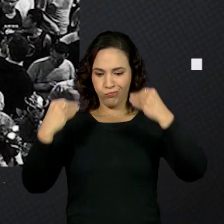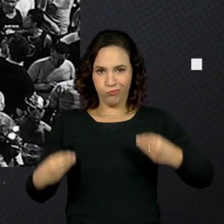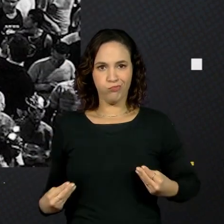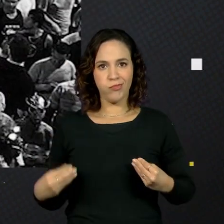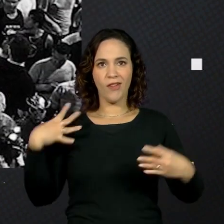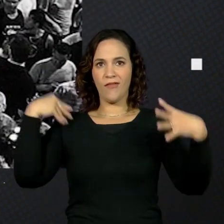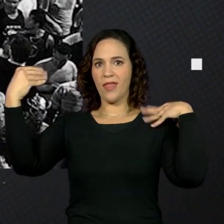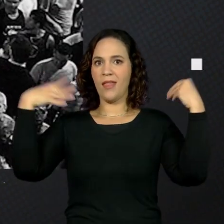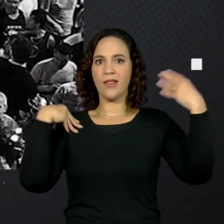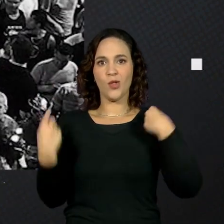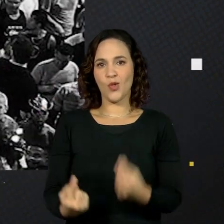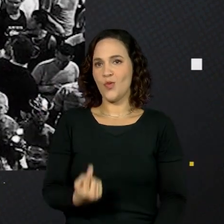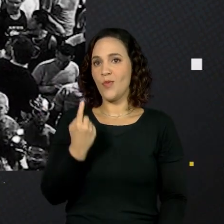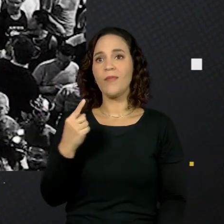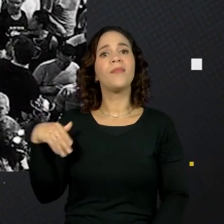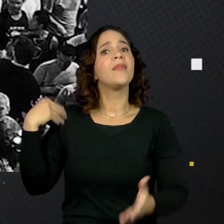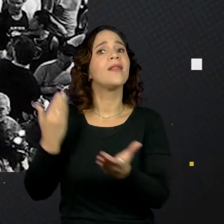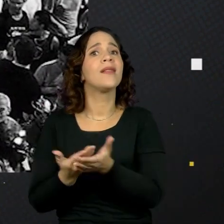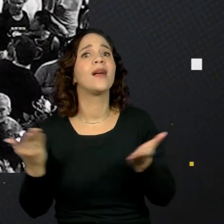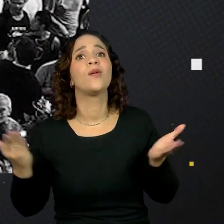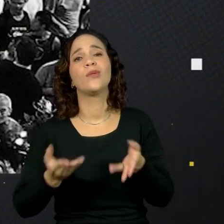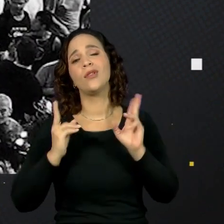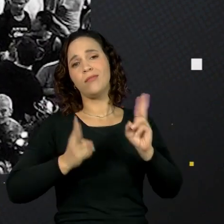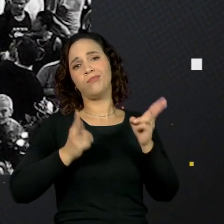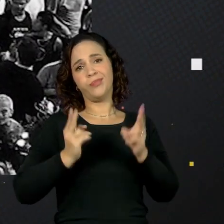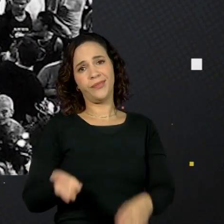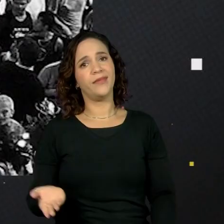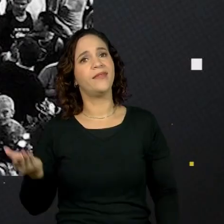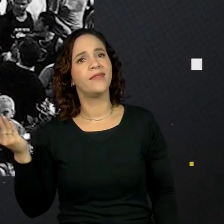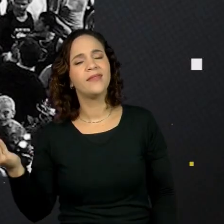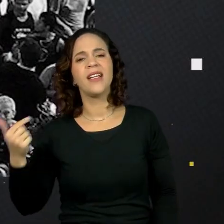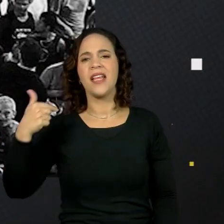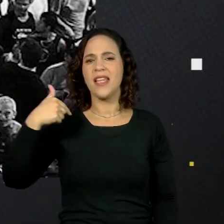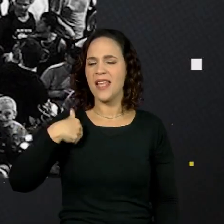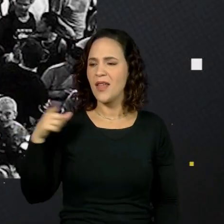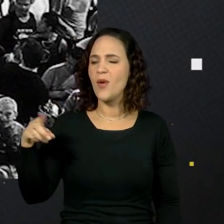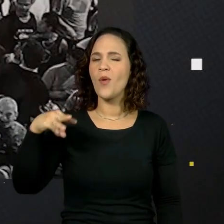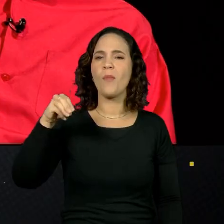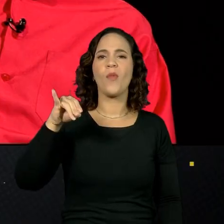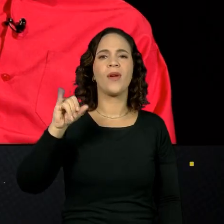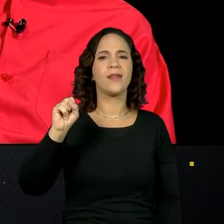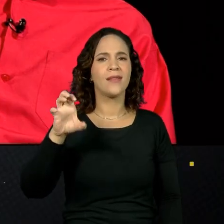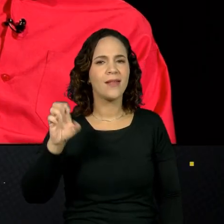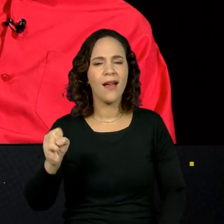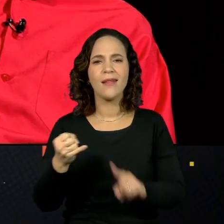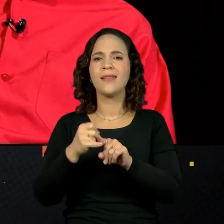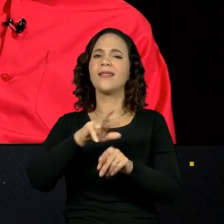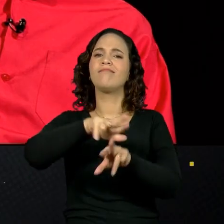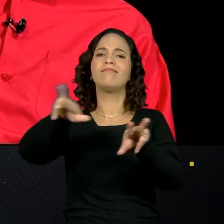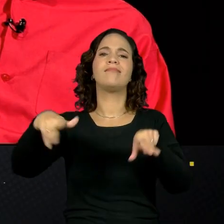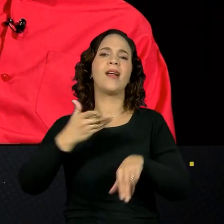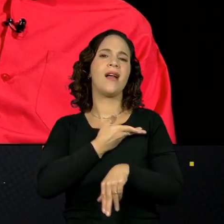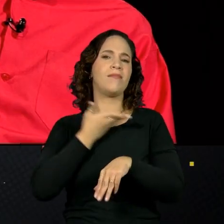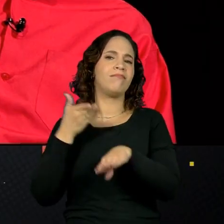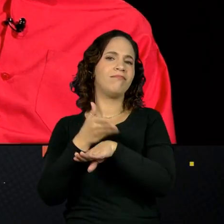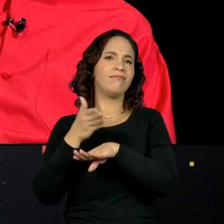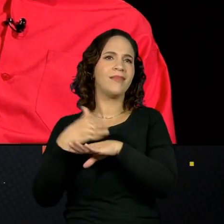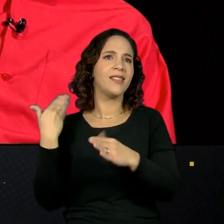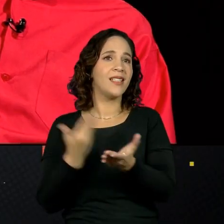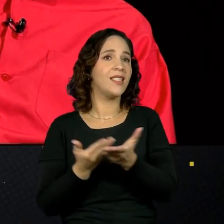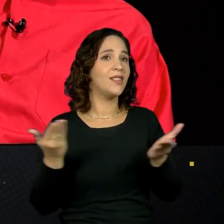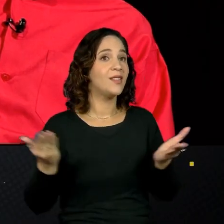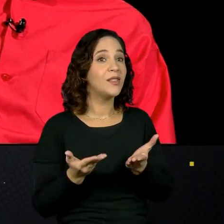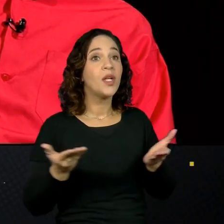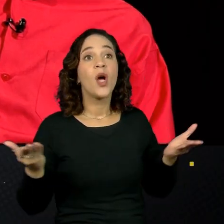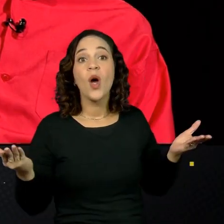Então, nós estamos lá até hoje. Moisés da Rocha, eu, outros amigos. Hoje em dia, é